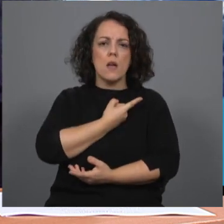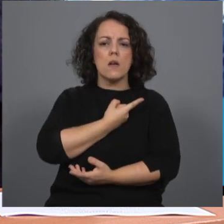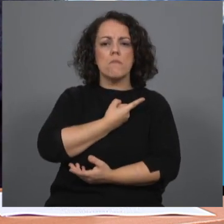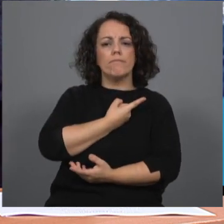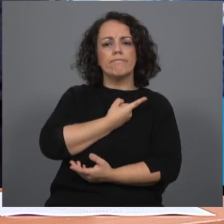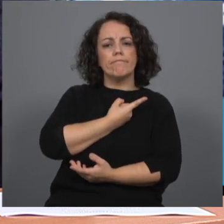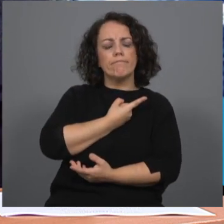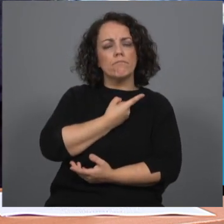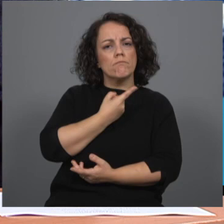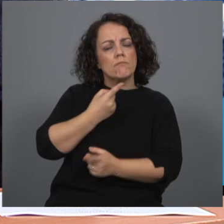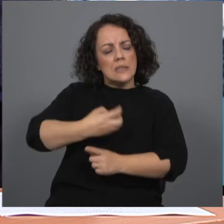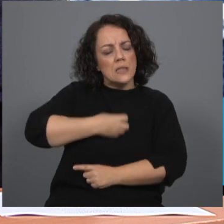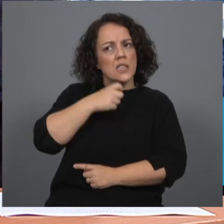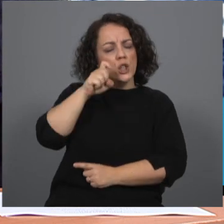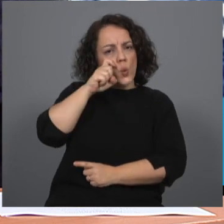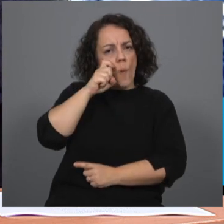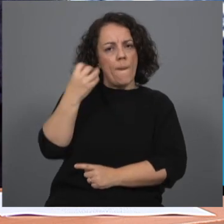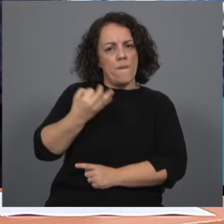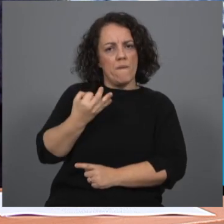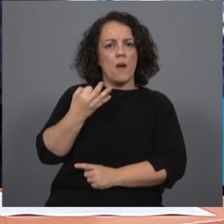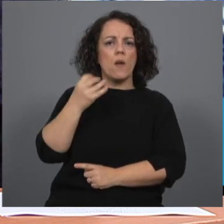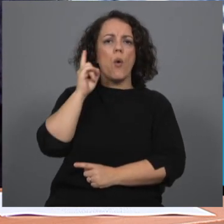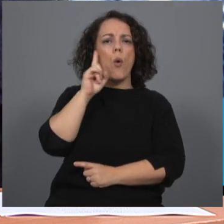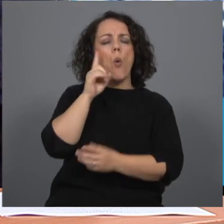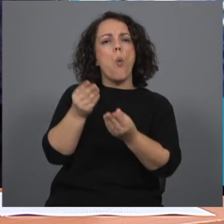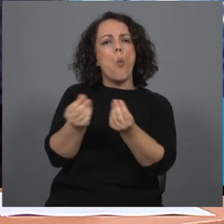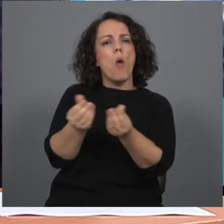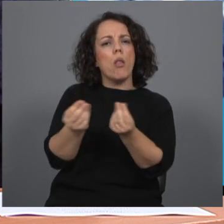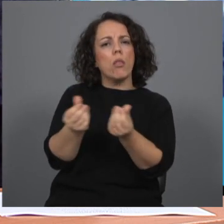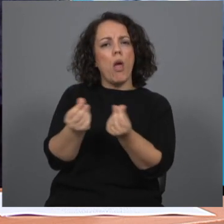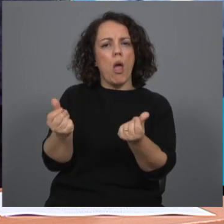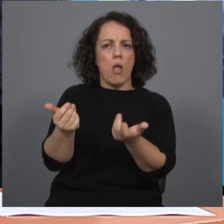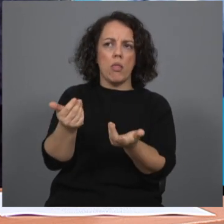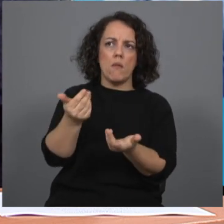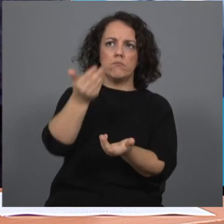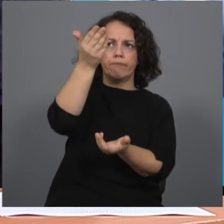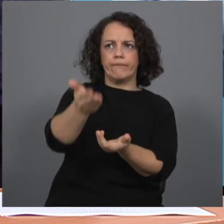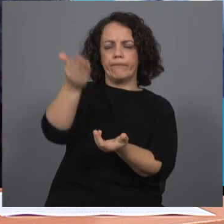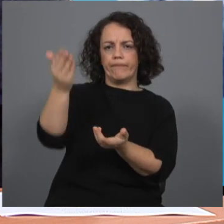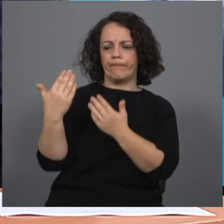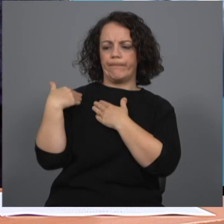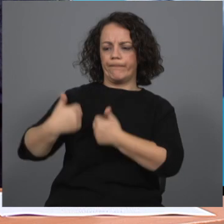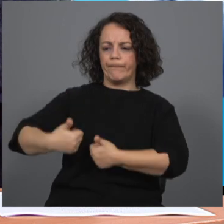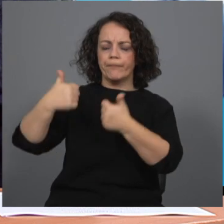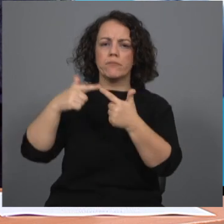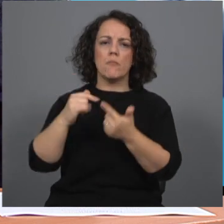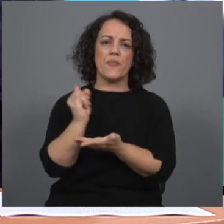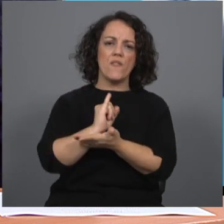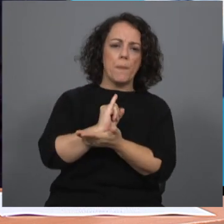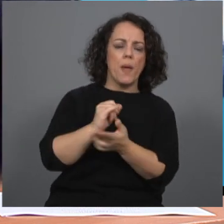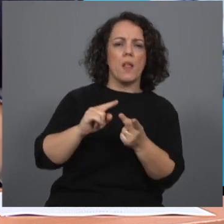estar muito seguros da qualidade das nossas autoridades de saúde, quer o Infarmed, quer o Ricardo